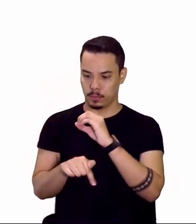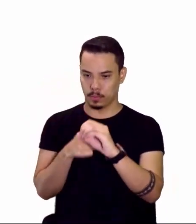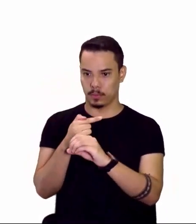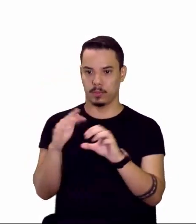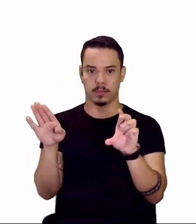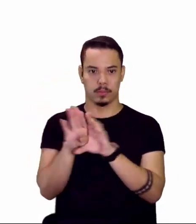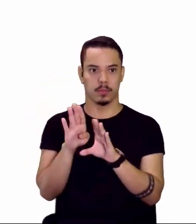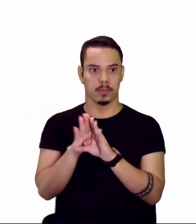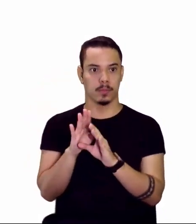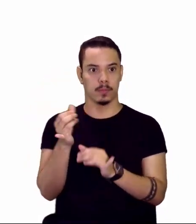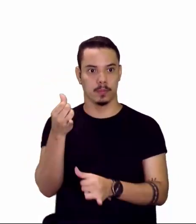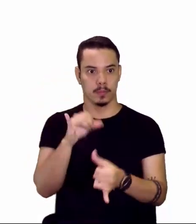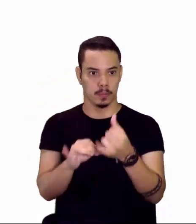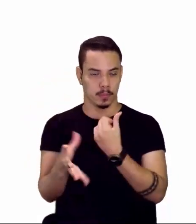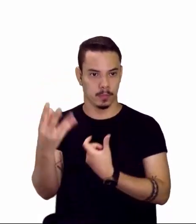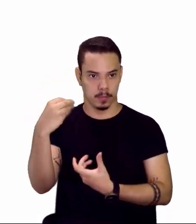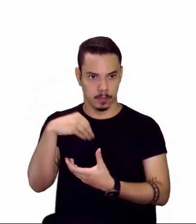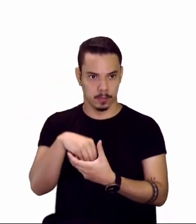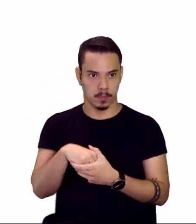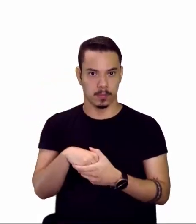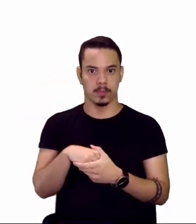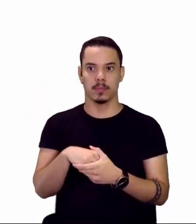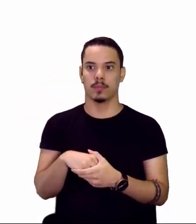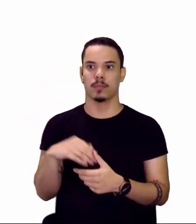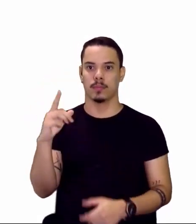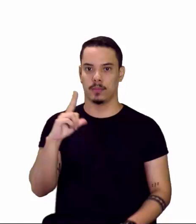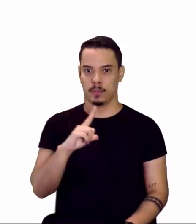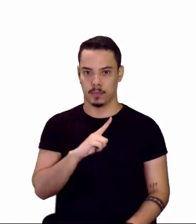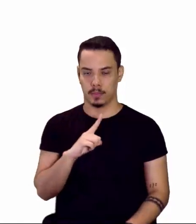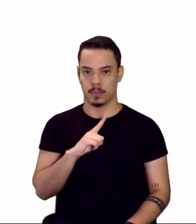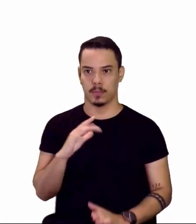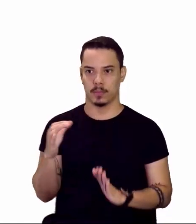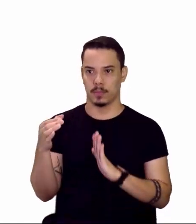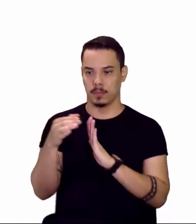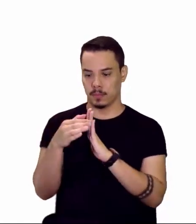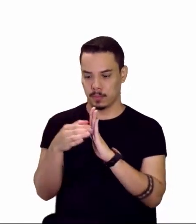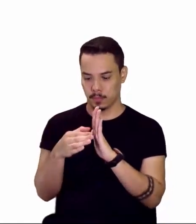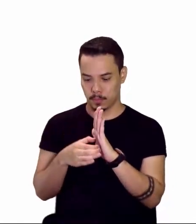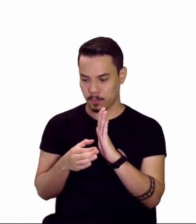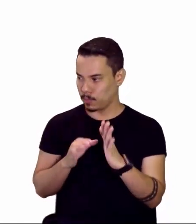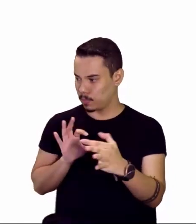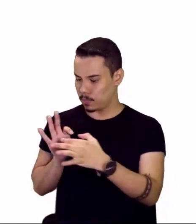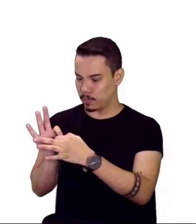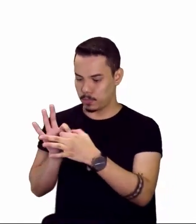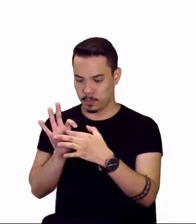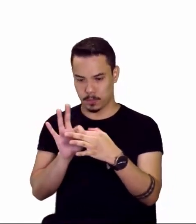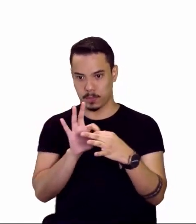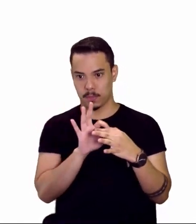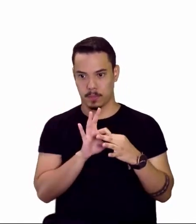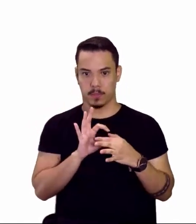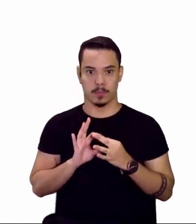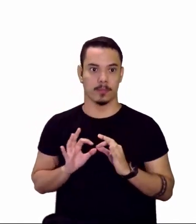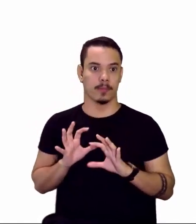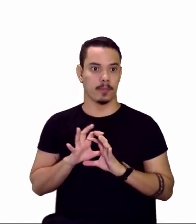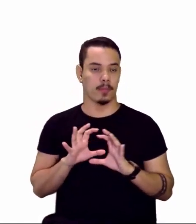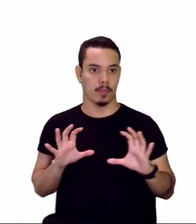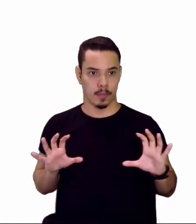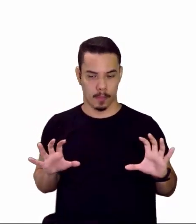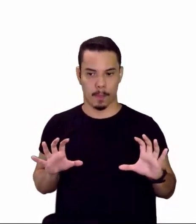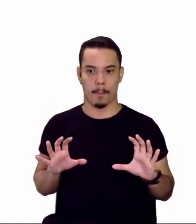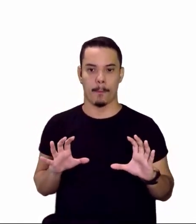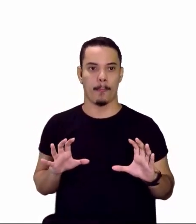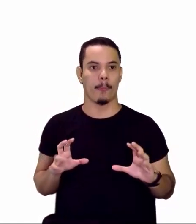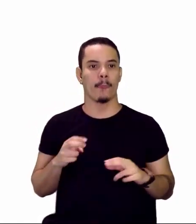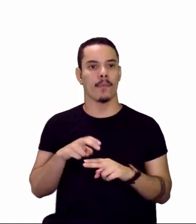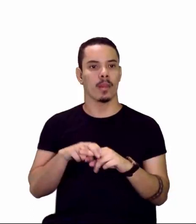esses elementos químicos, que átomos desses elementos químicos se ligam a outros átomos para formar compostos,